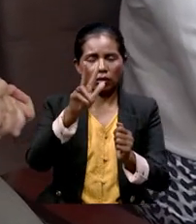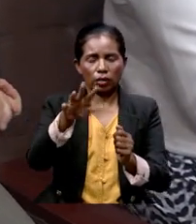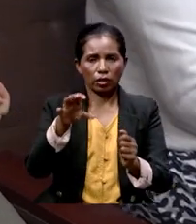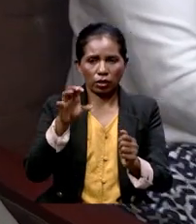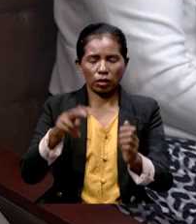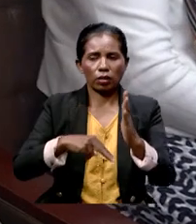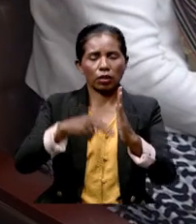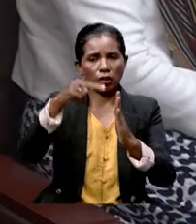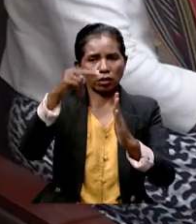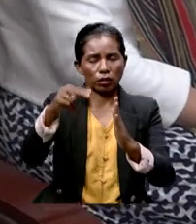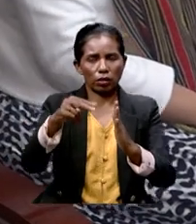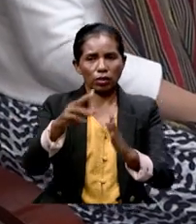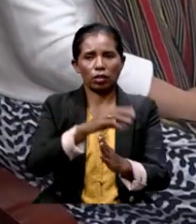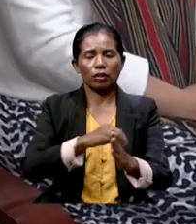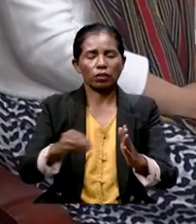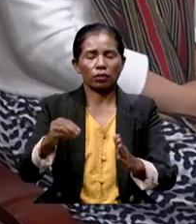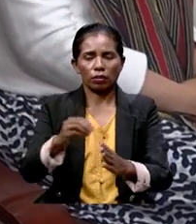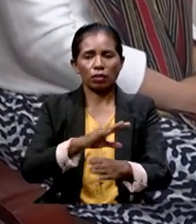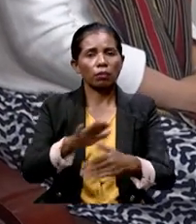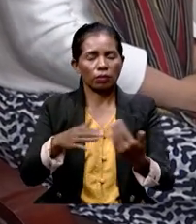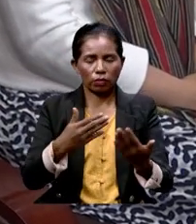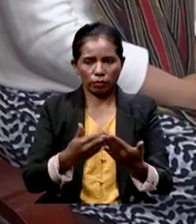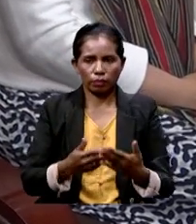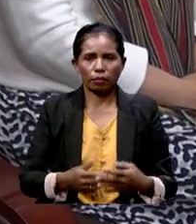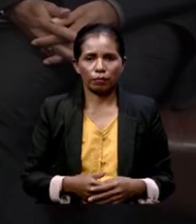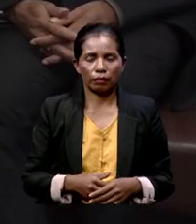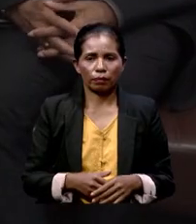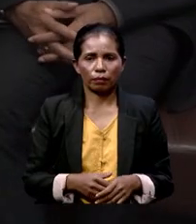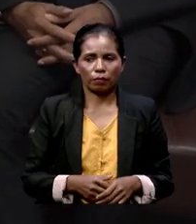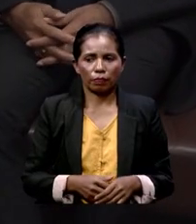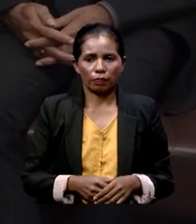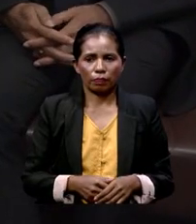nível básico, to nível intermédio. Luciano Amaral, Adertos Jiménez, GMN.